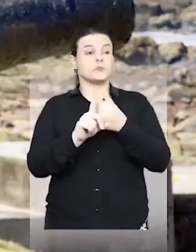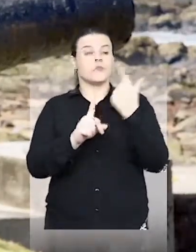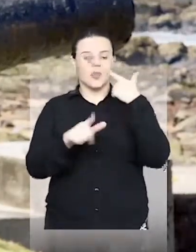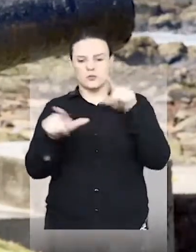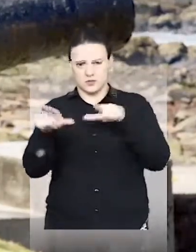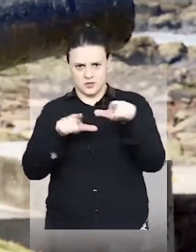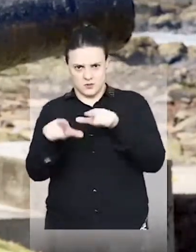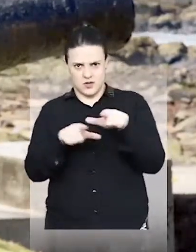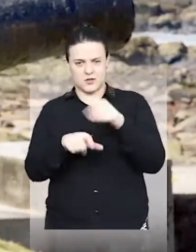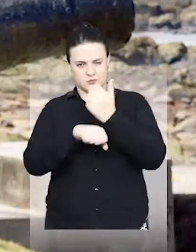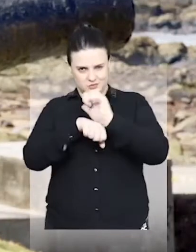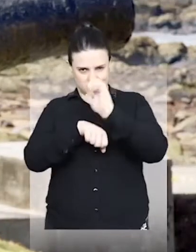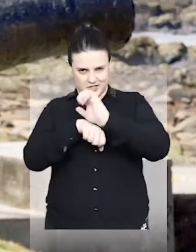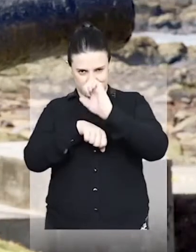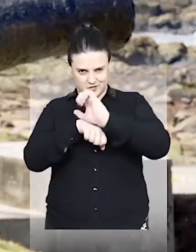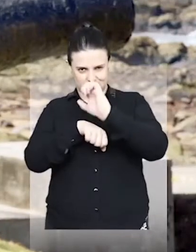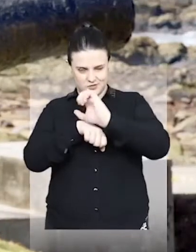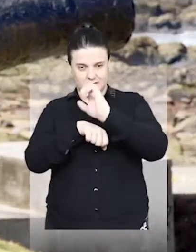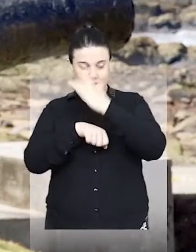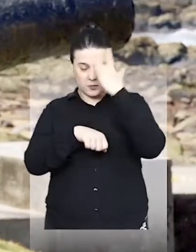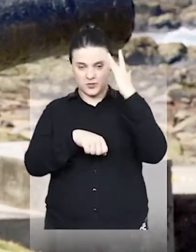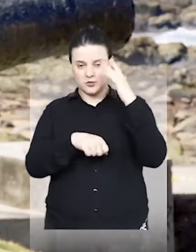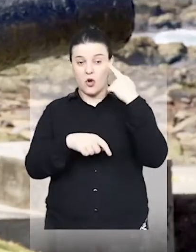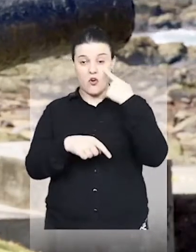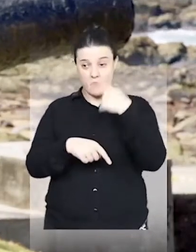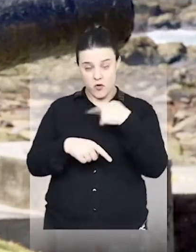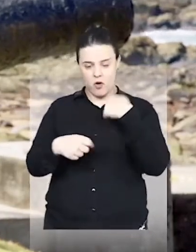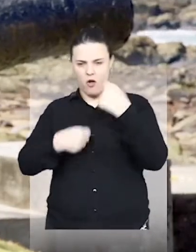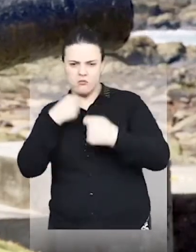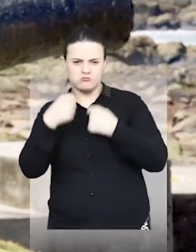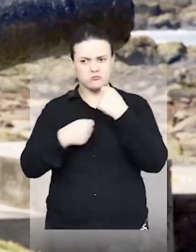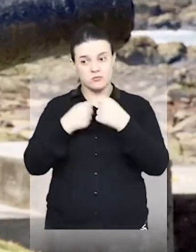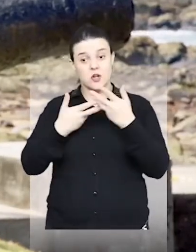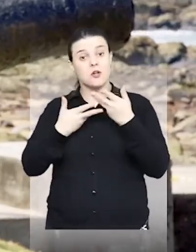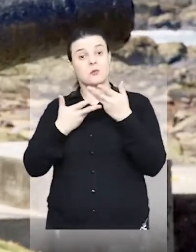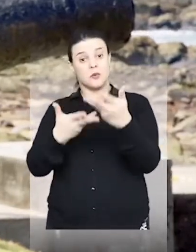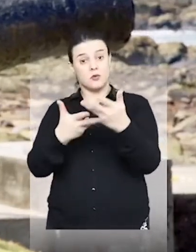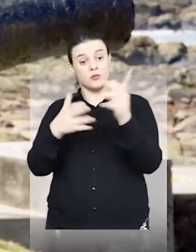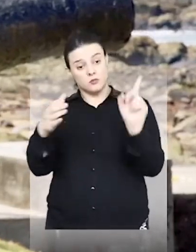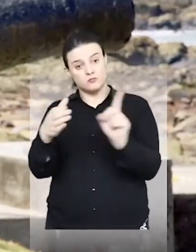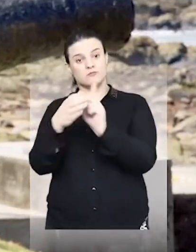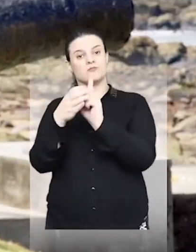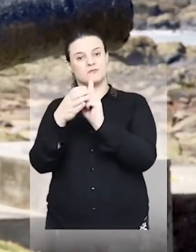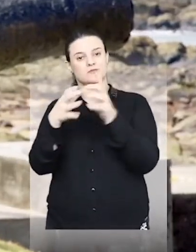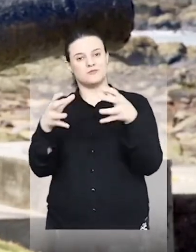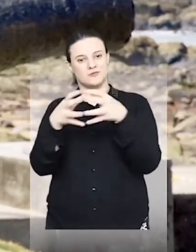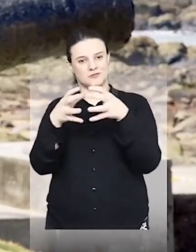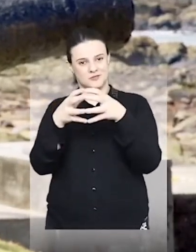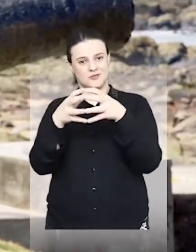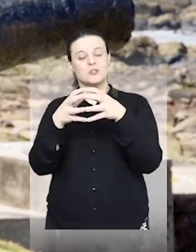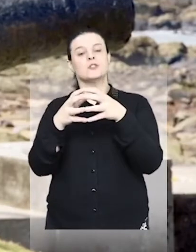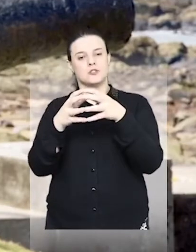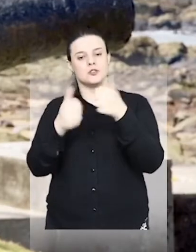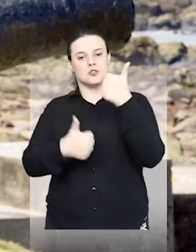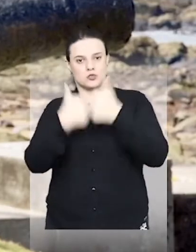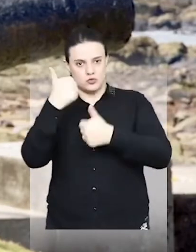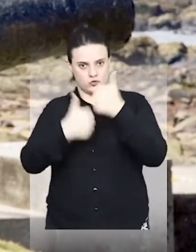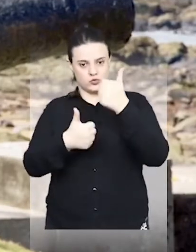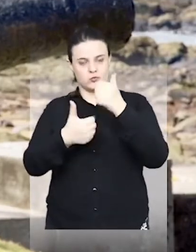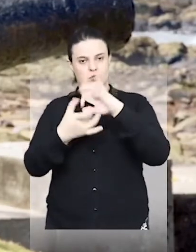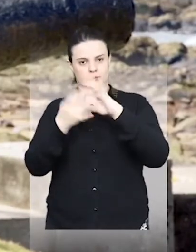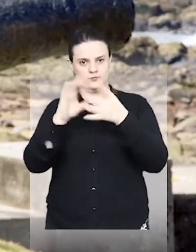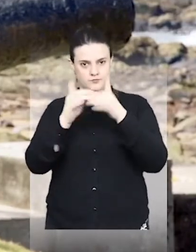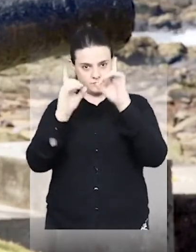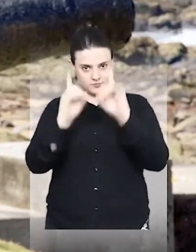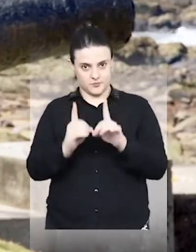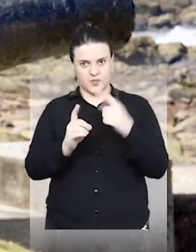fui fazer um trabalho, né, um estágio. Uma pessoa me viu correndo e me convidou para entrar num time de futebol paralímpico. Eu já